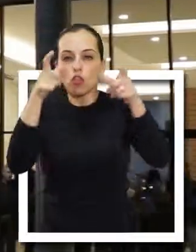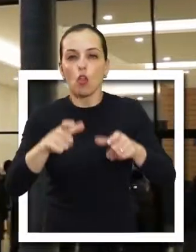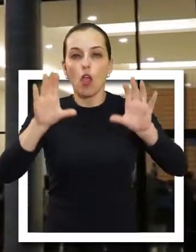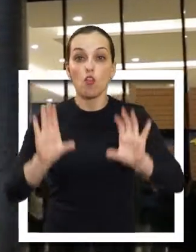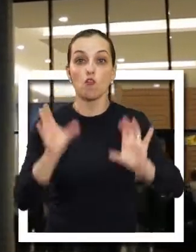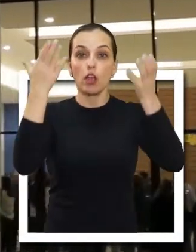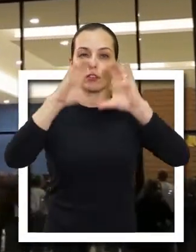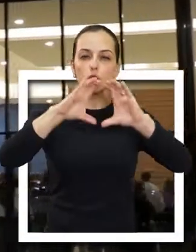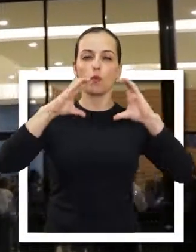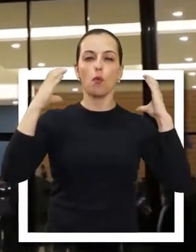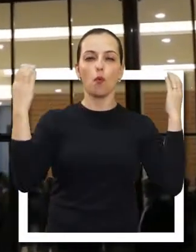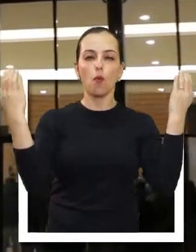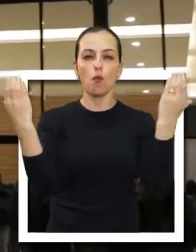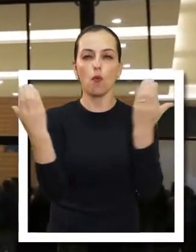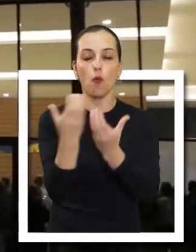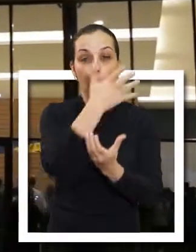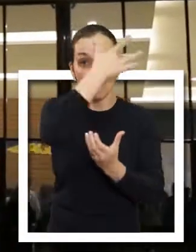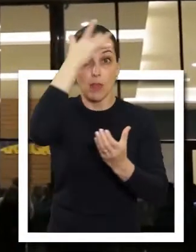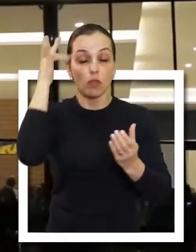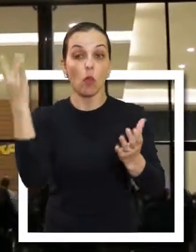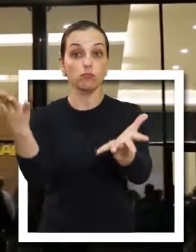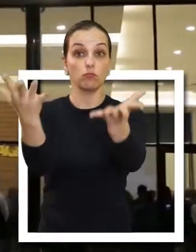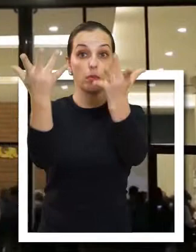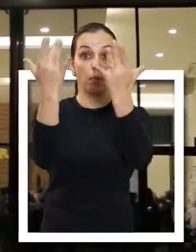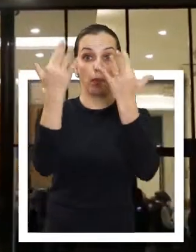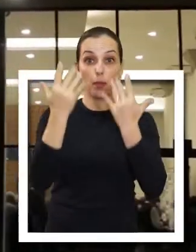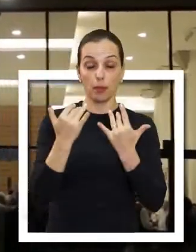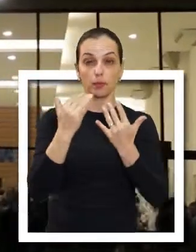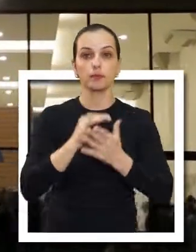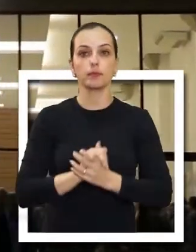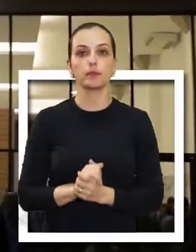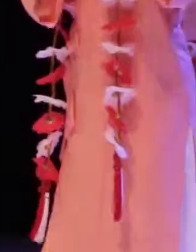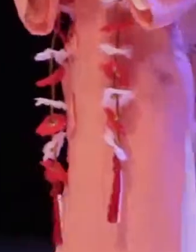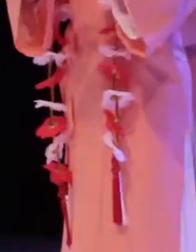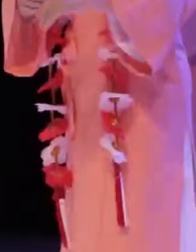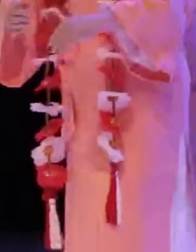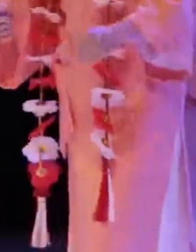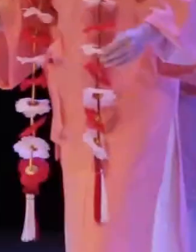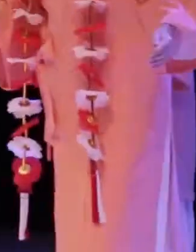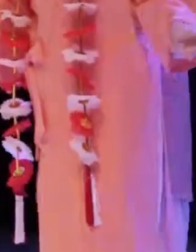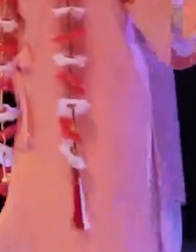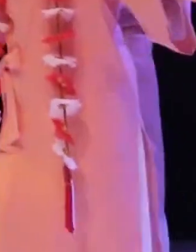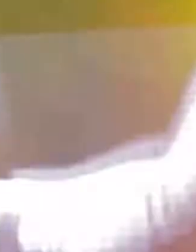Convenção Nelson Barbieri, adequado para eventos de qualquer porte e natureza.